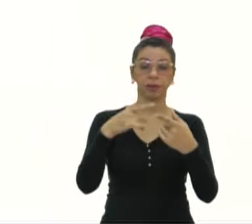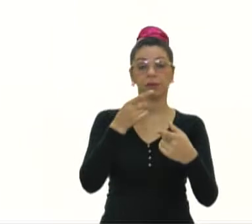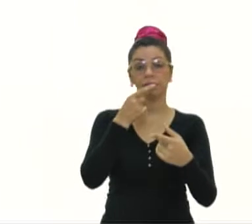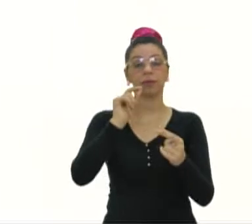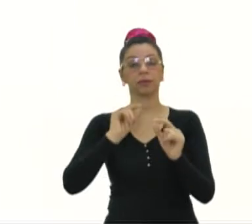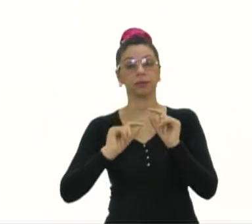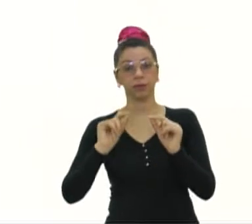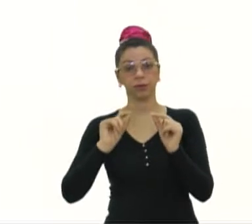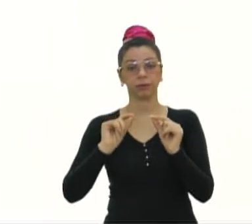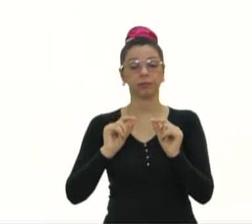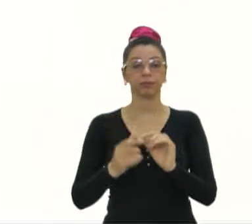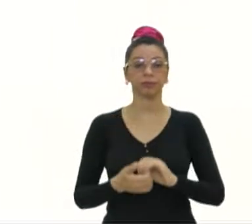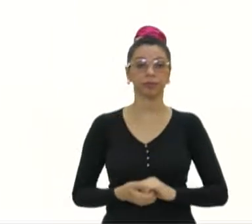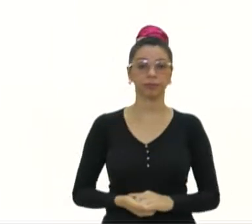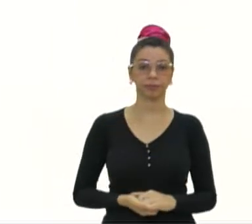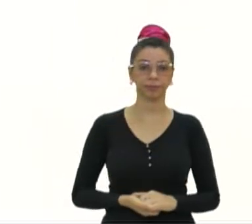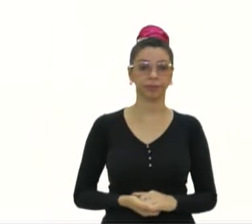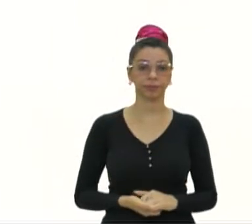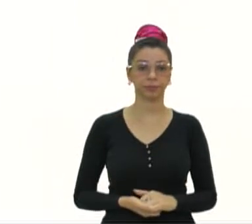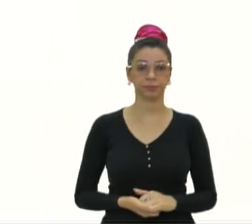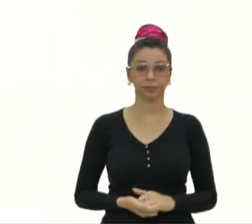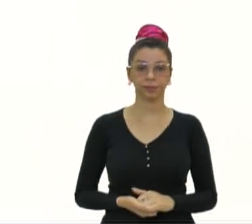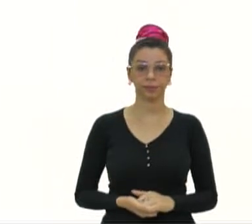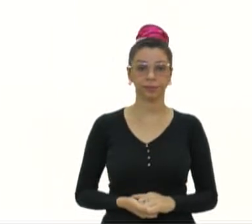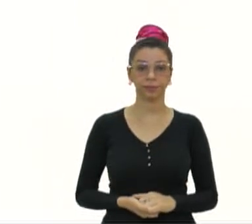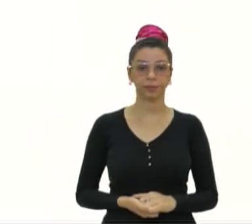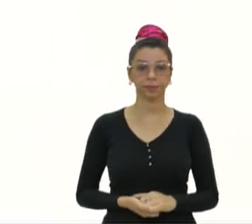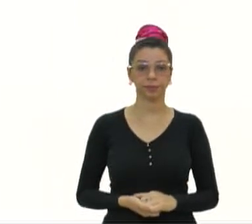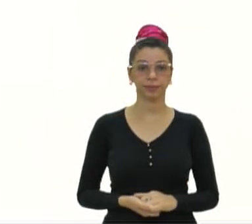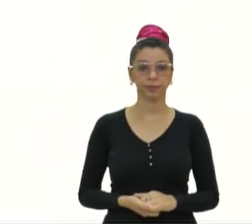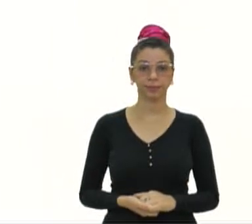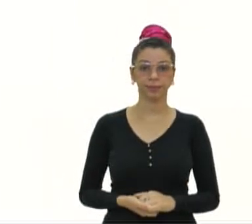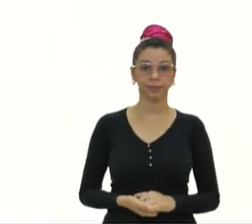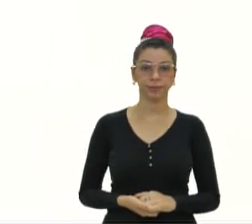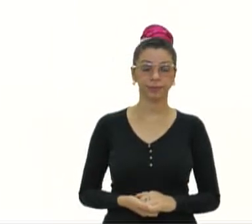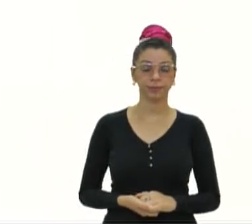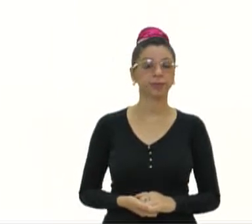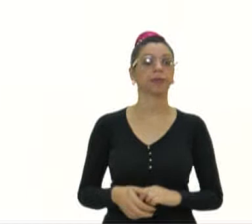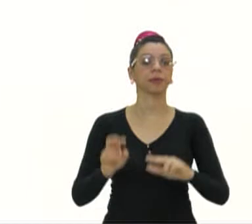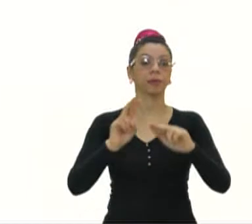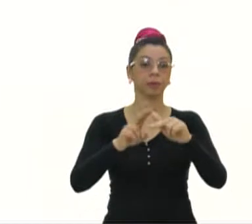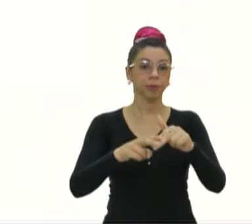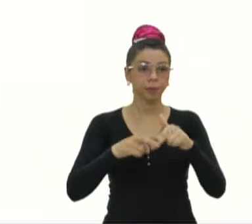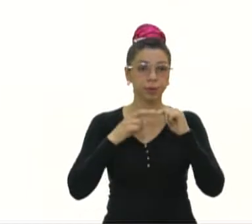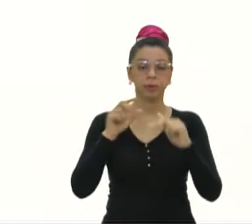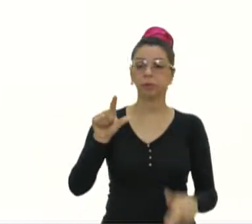assim, that's why I had to freeze them last night. Foi por isso que eu os